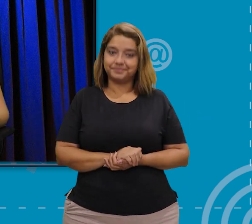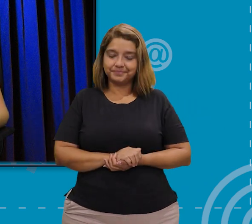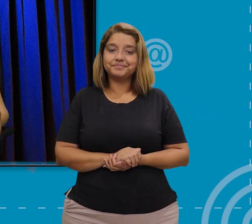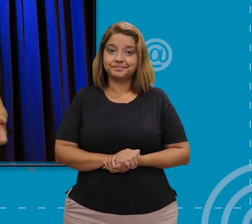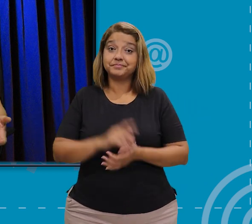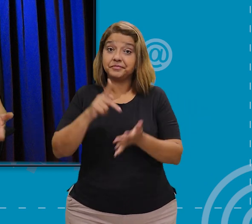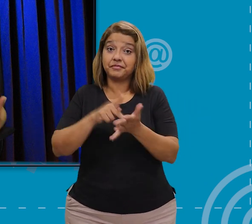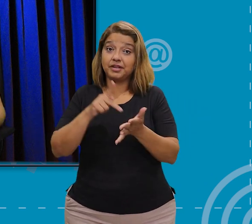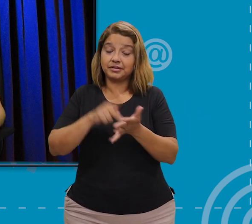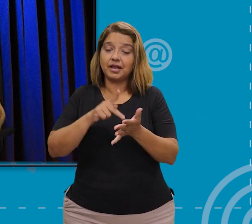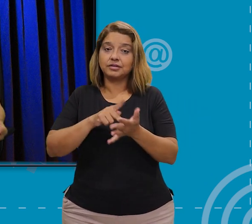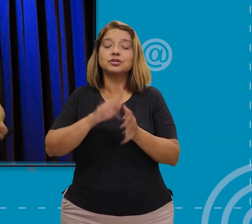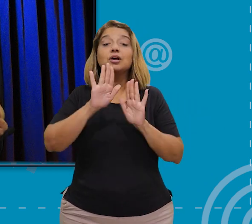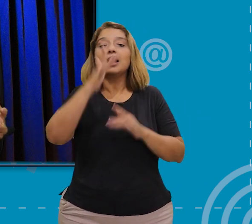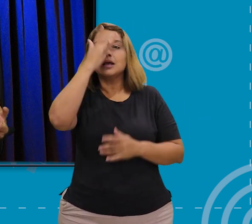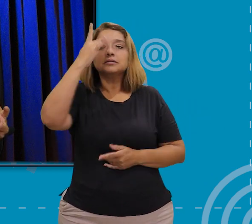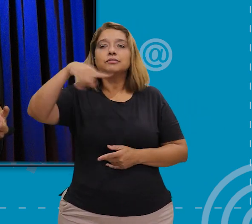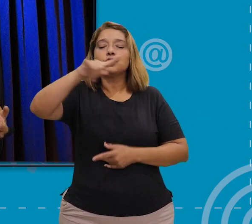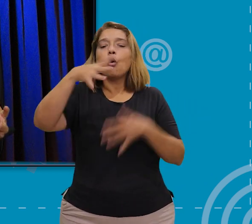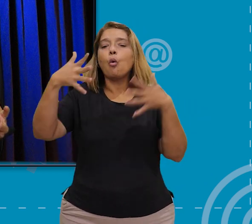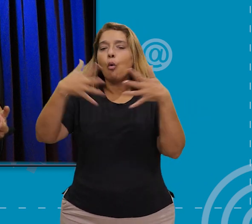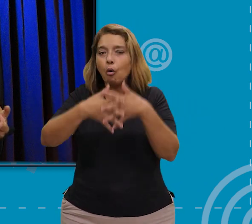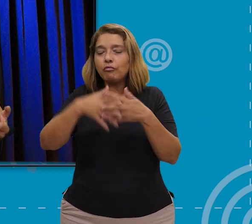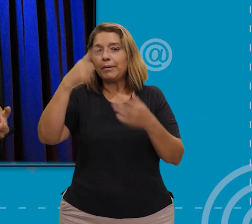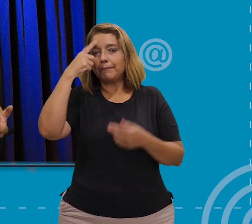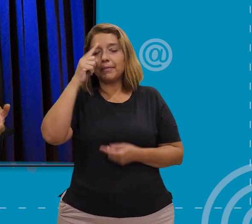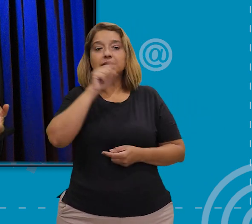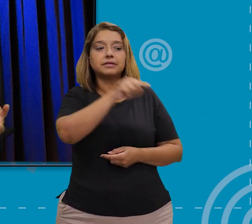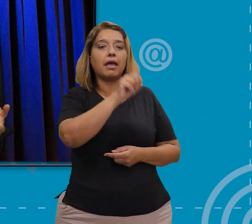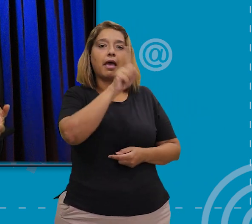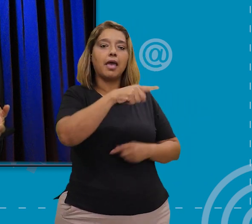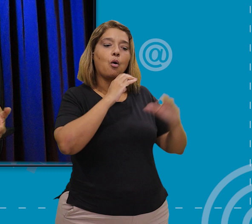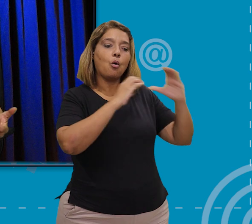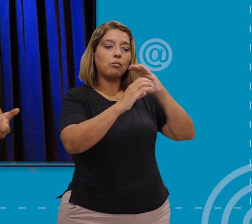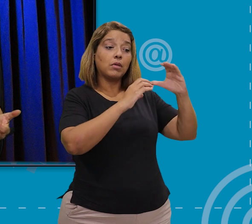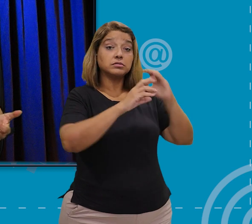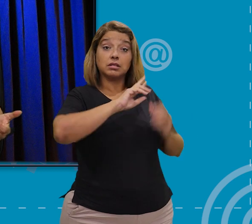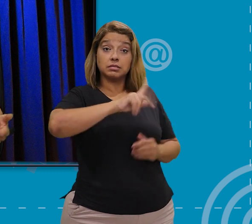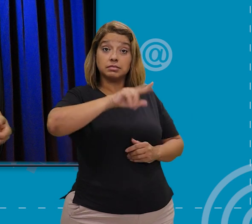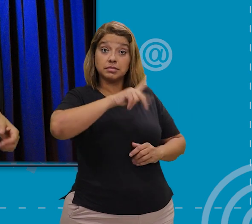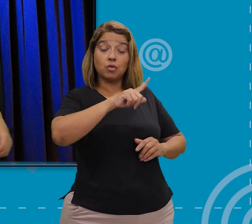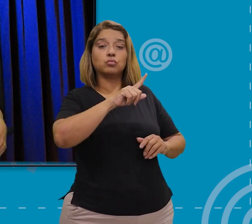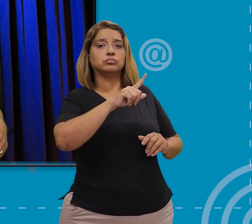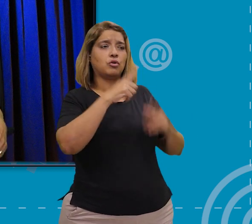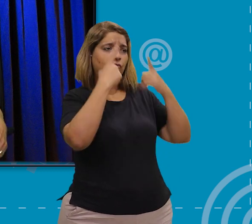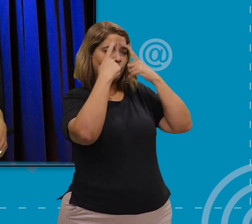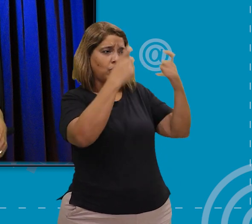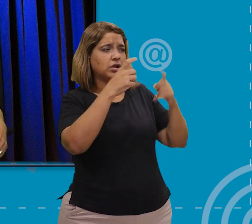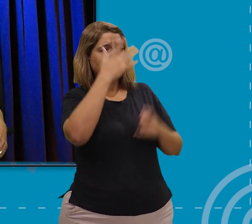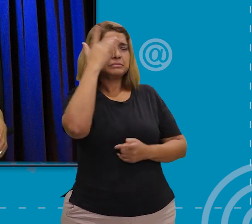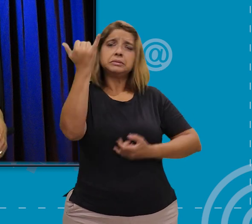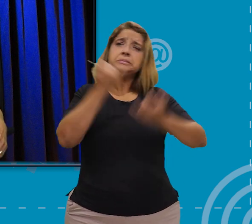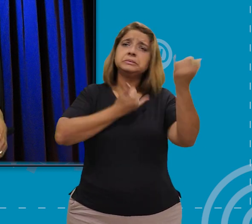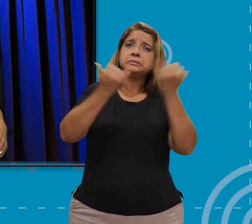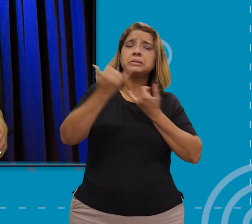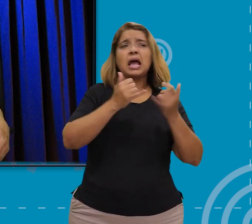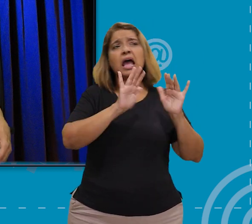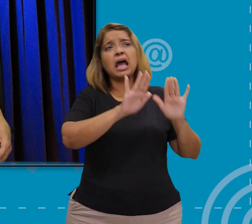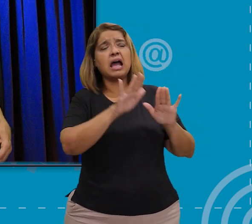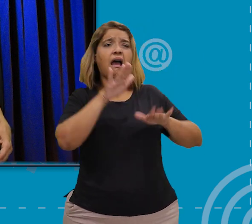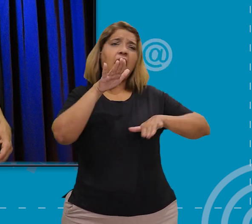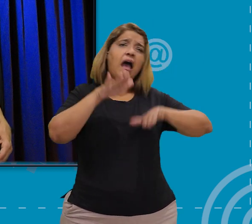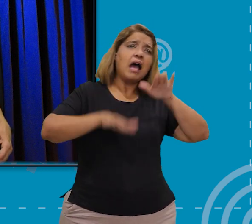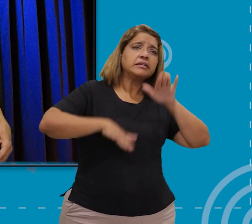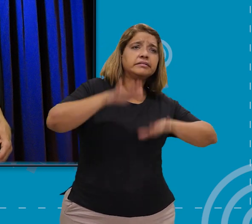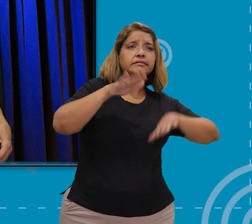vai conversar um pouquinho sobre a comunicação não violenta, eu ouço muito assim: Clédia, eu não tenho esse tom